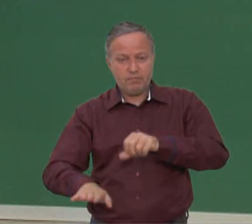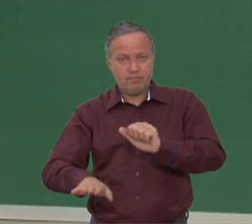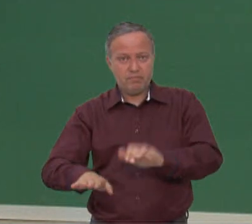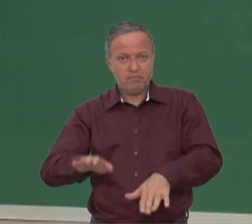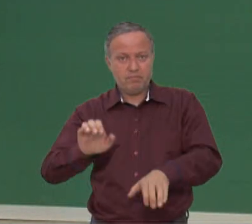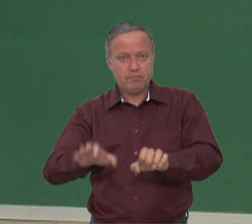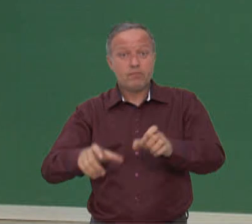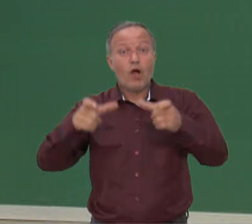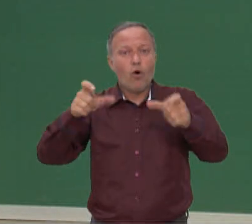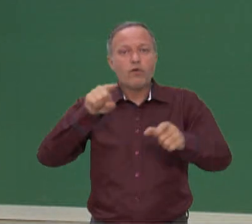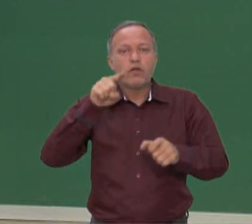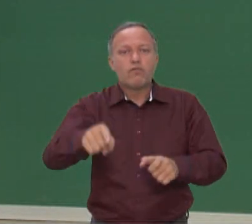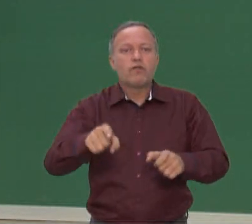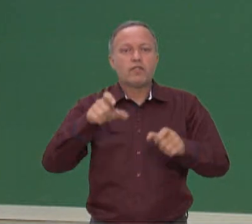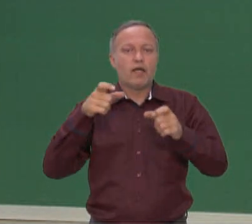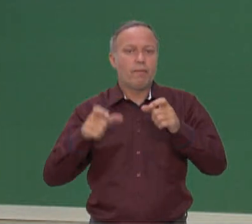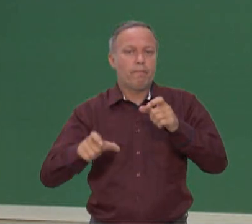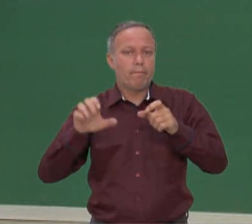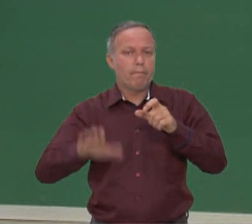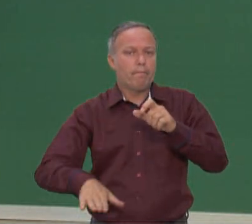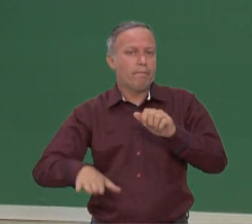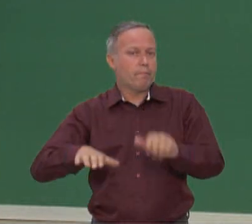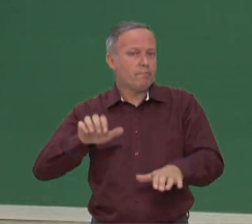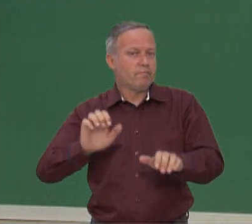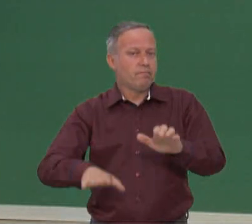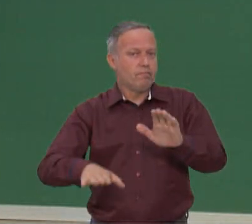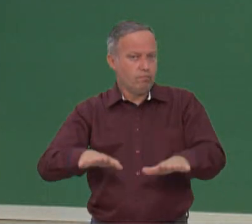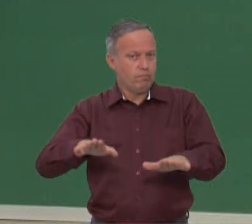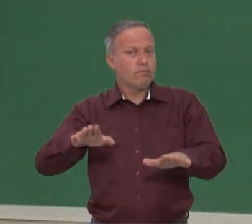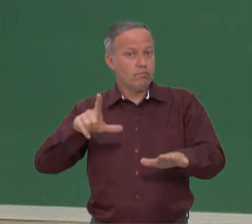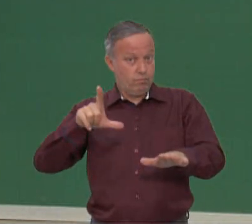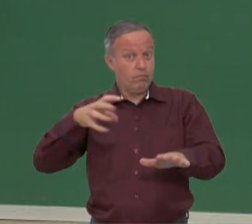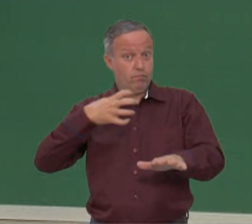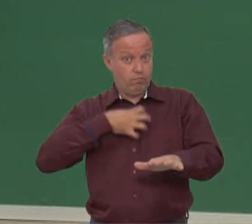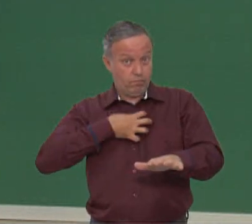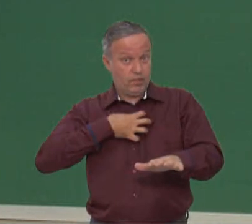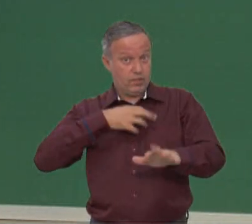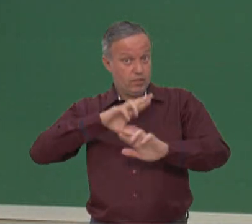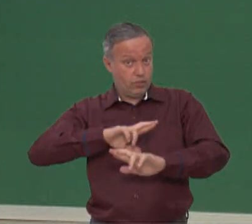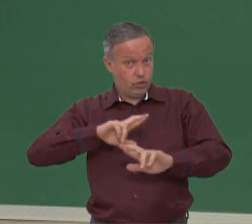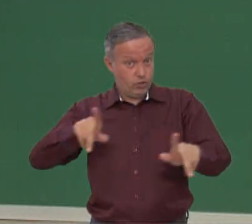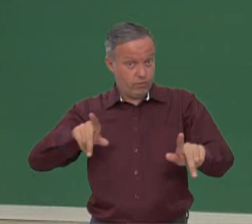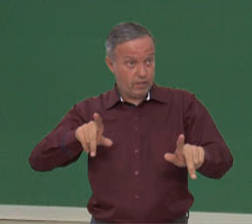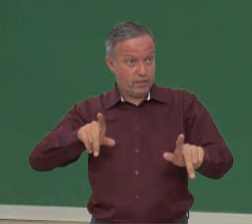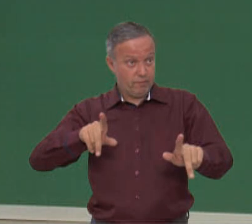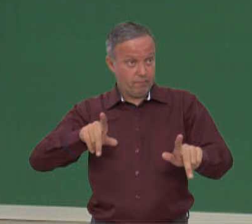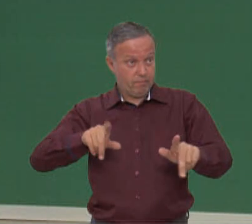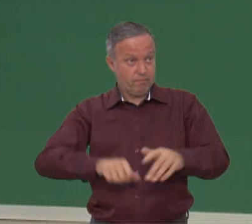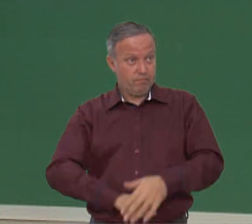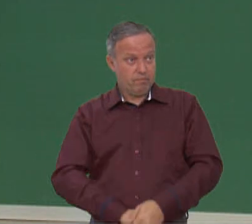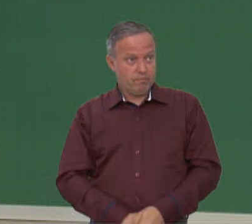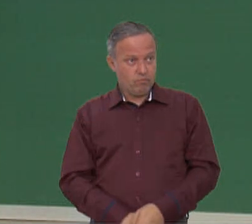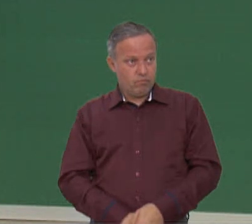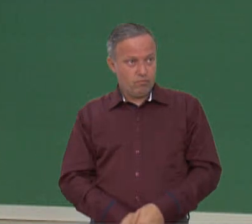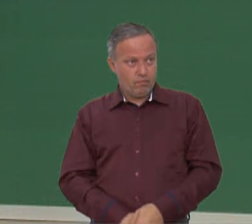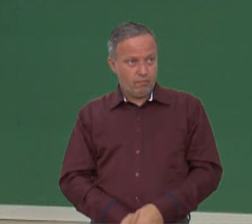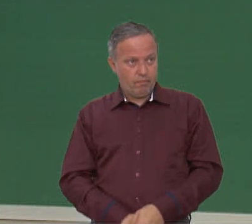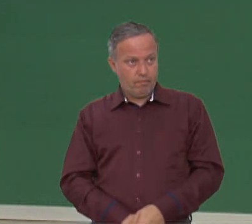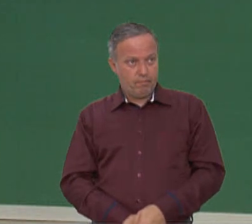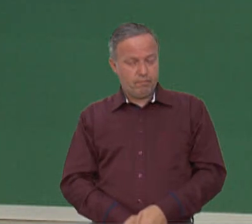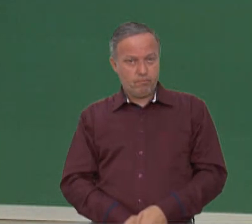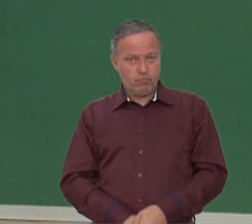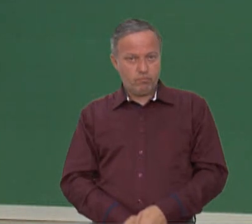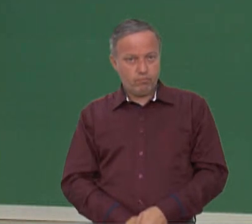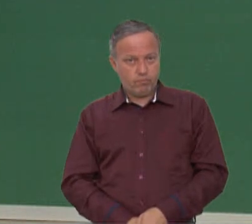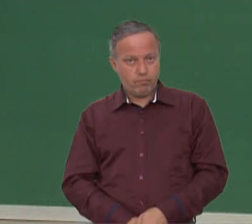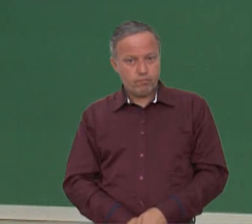sensível. Dessas 4 opções que temos ali, a que é a mais pertinente, me acompanha ali, ó. A cerâmica possui uma